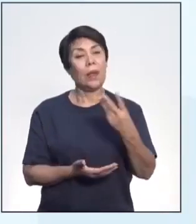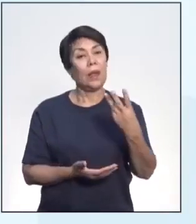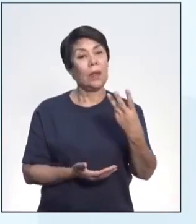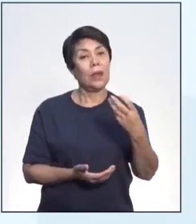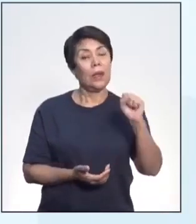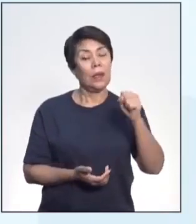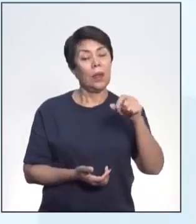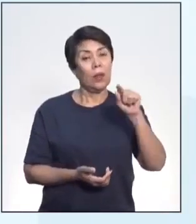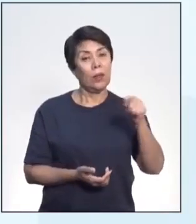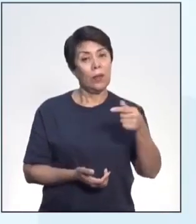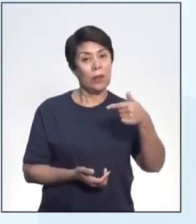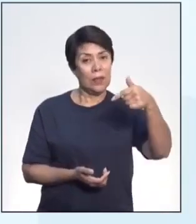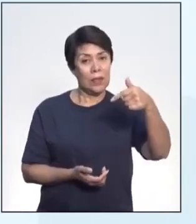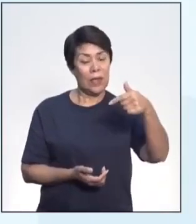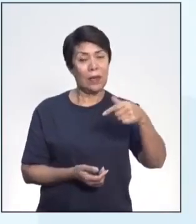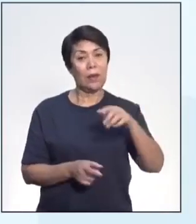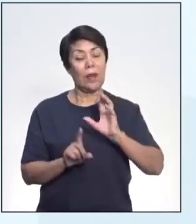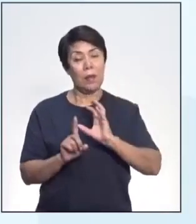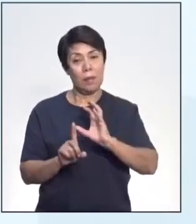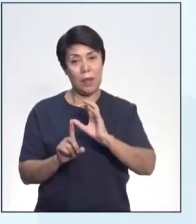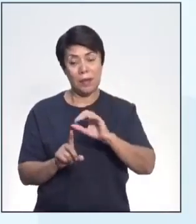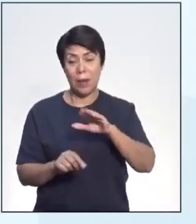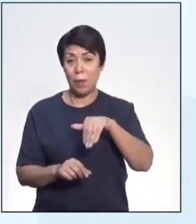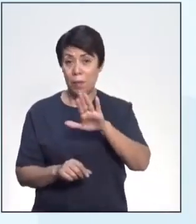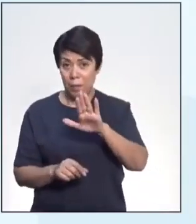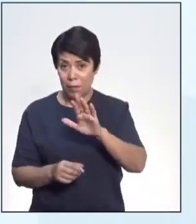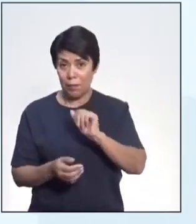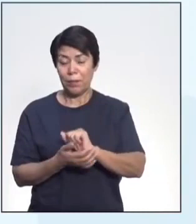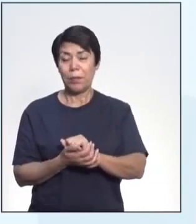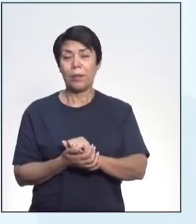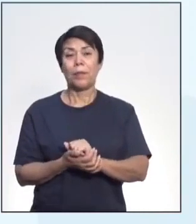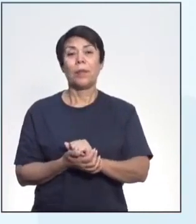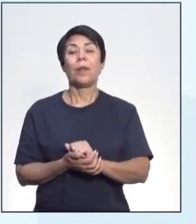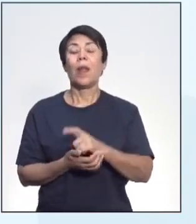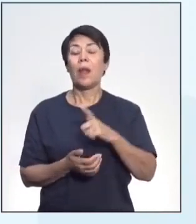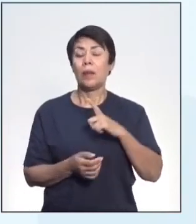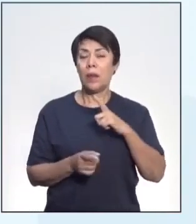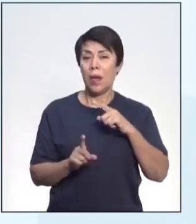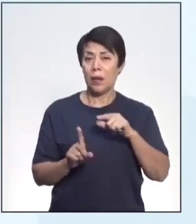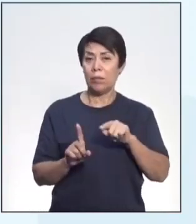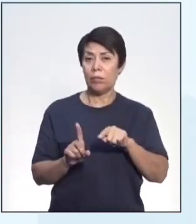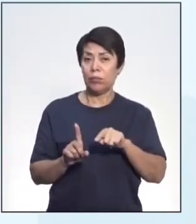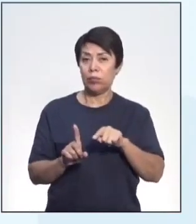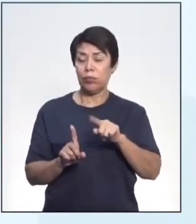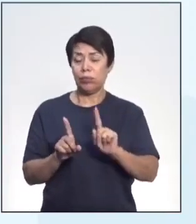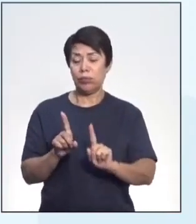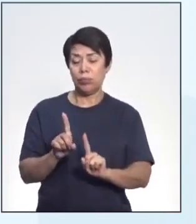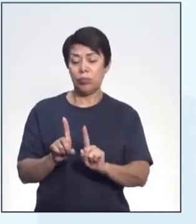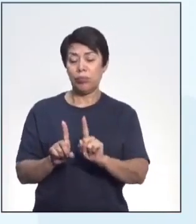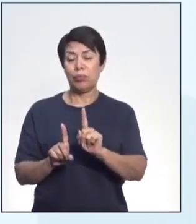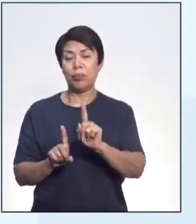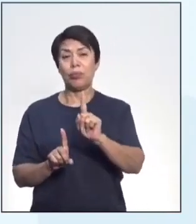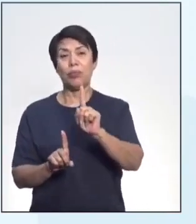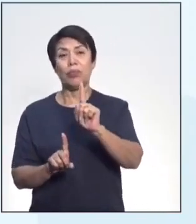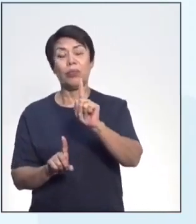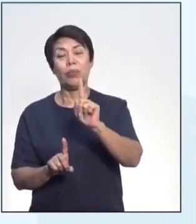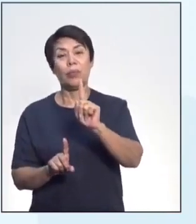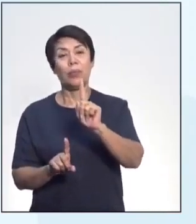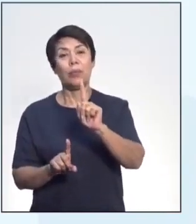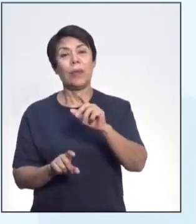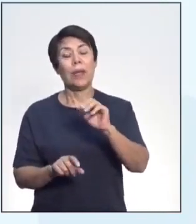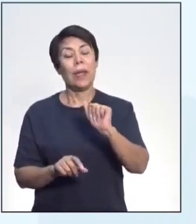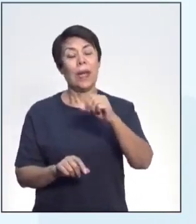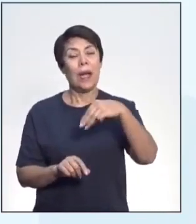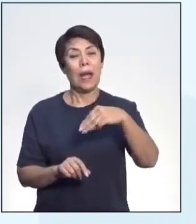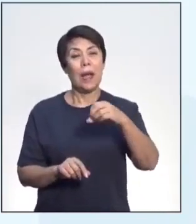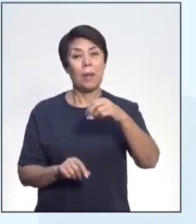38,7. E aumentando a pressão, eu vou ter um aumento considerável do quê? De produção de amônia.